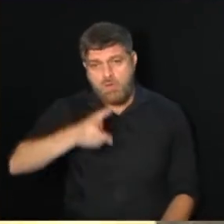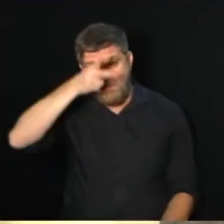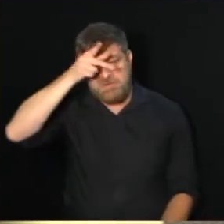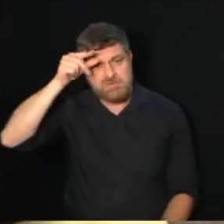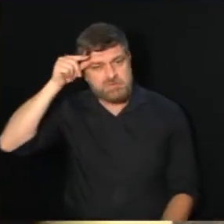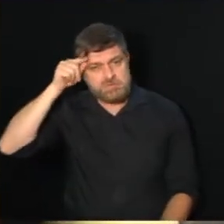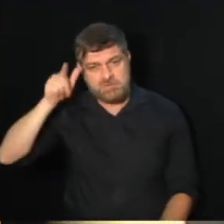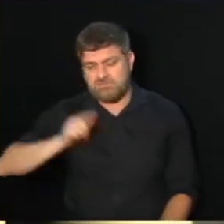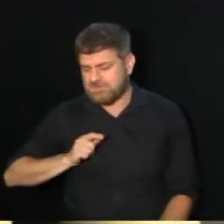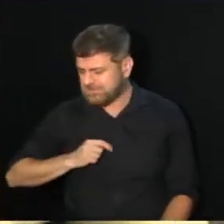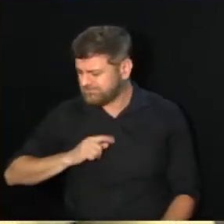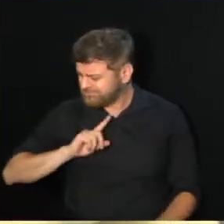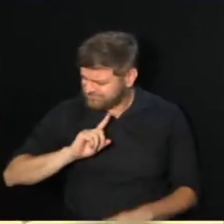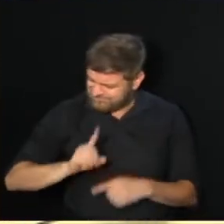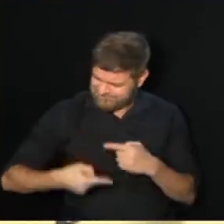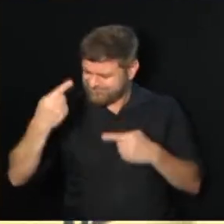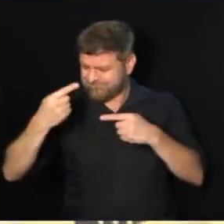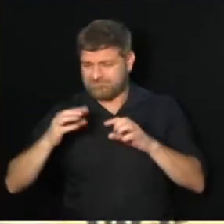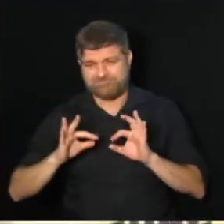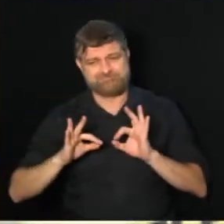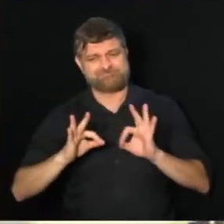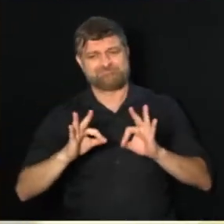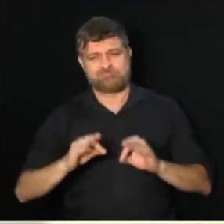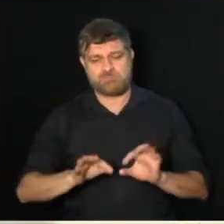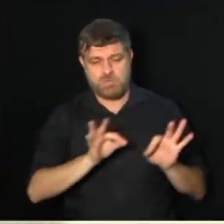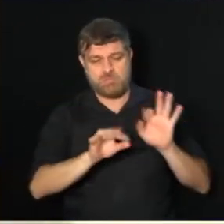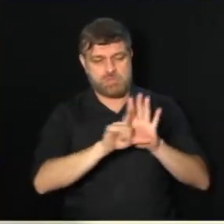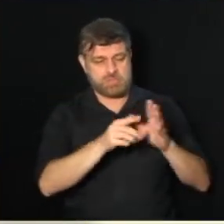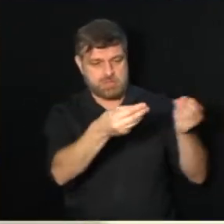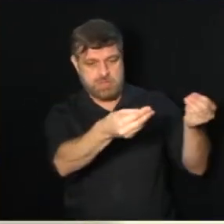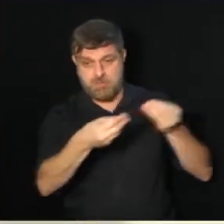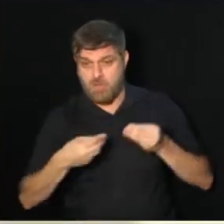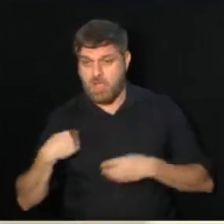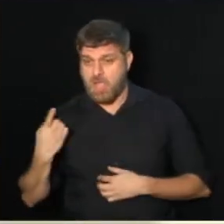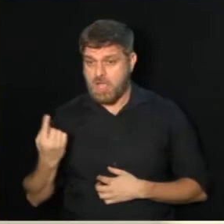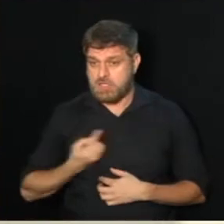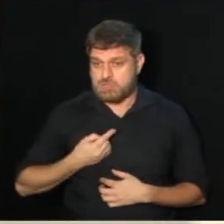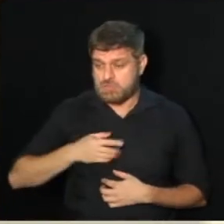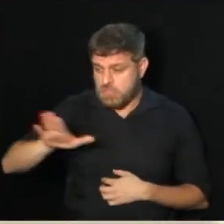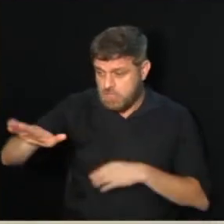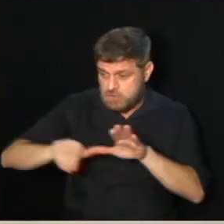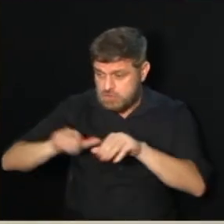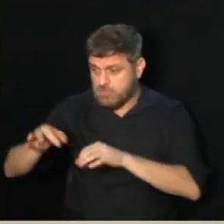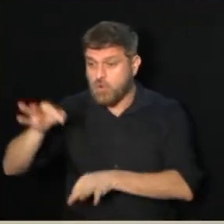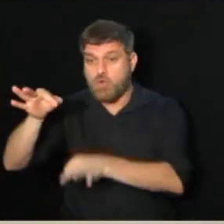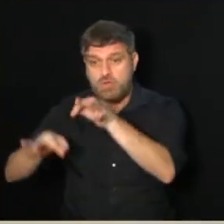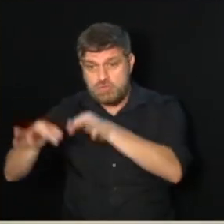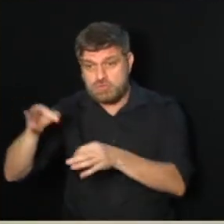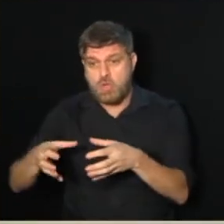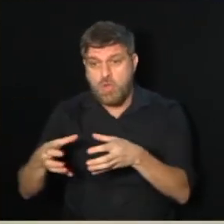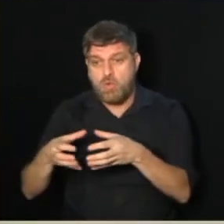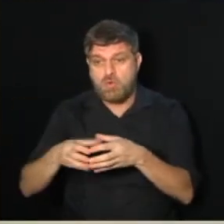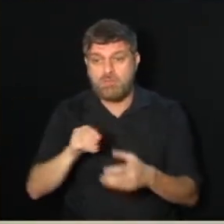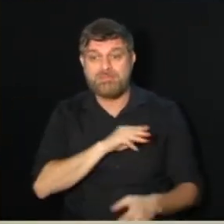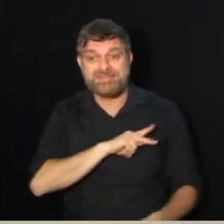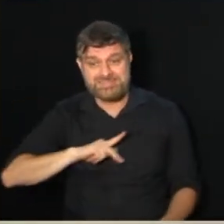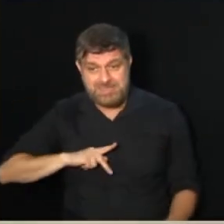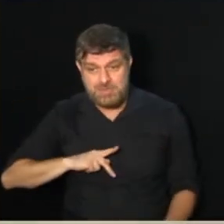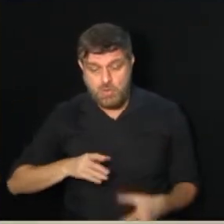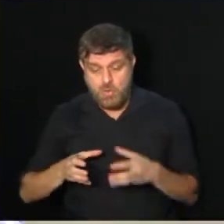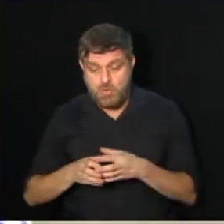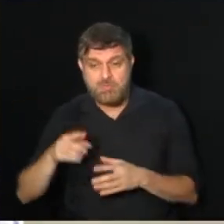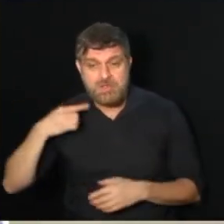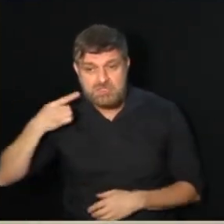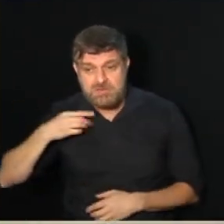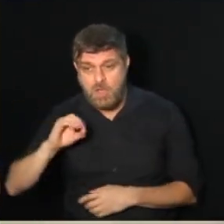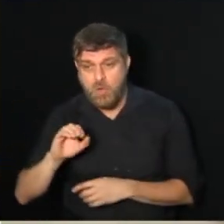Jonas, marcou um gol de placa. Apresenta um projeto onde nós envolvemos o Poder Judiciário, o órgão do Ministério Público, a OAB,